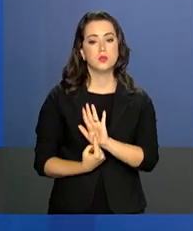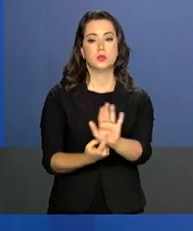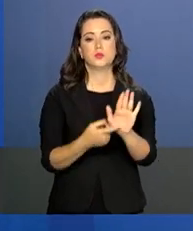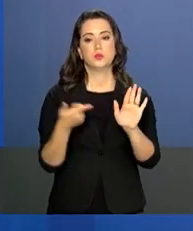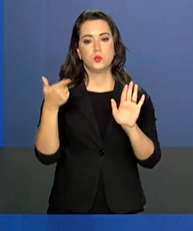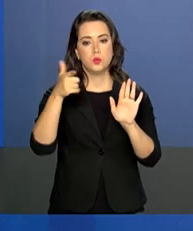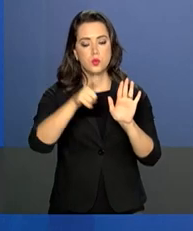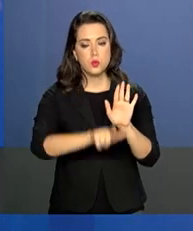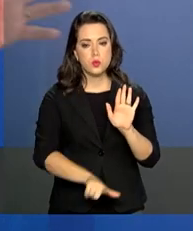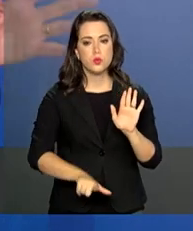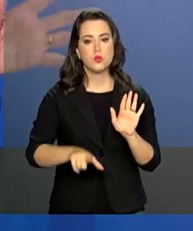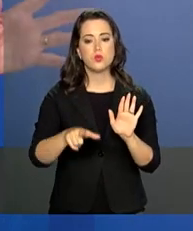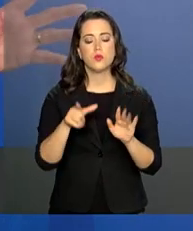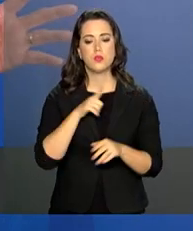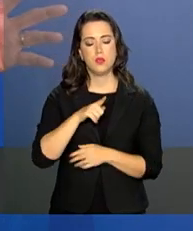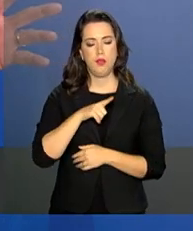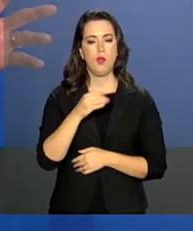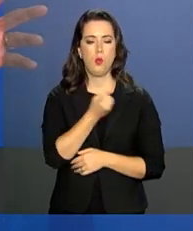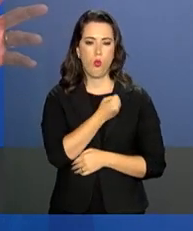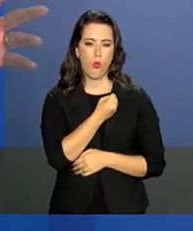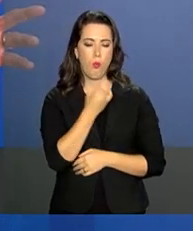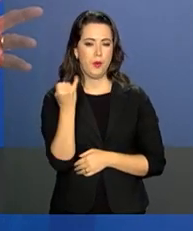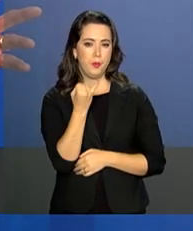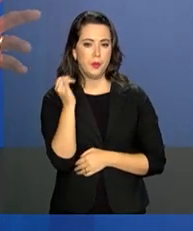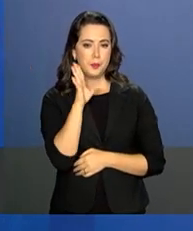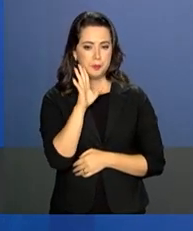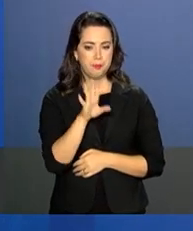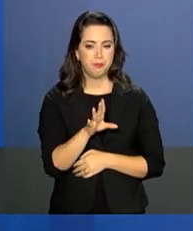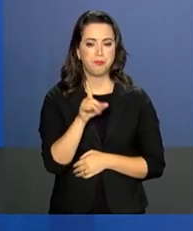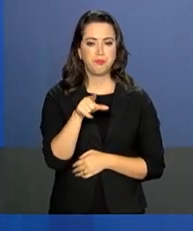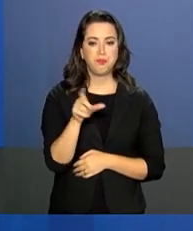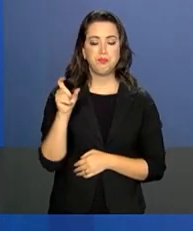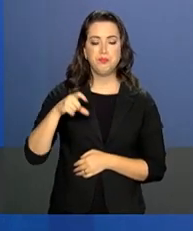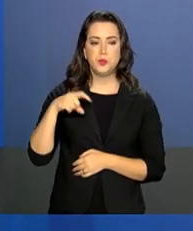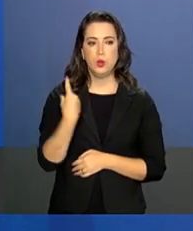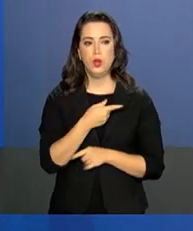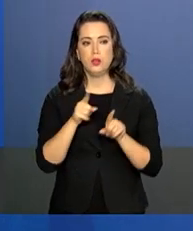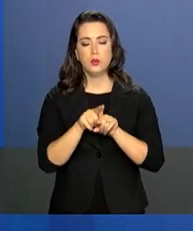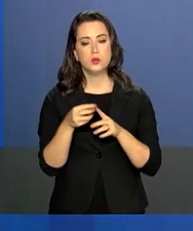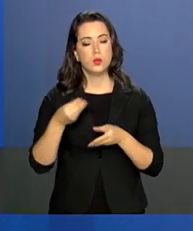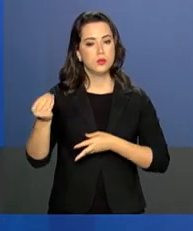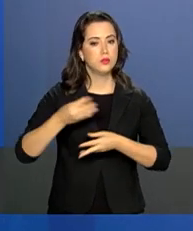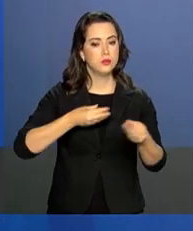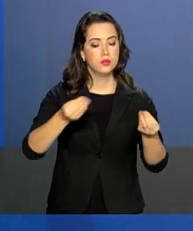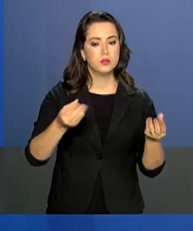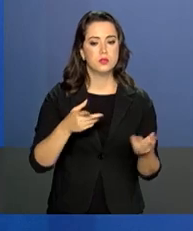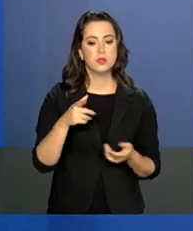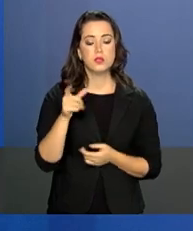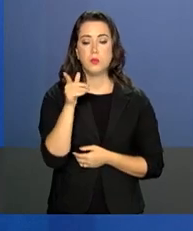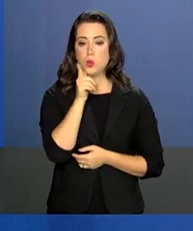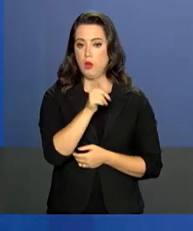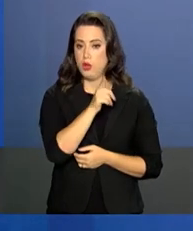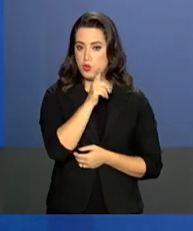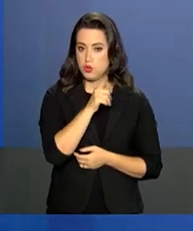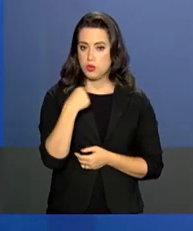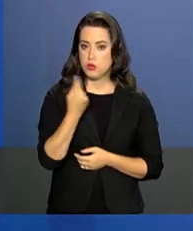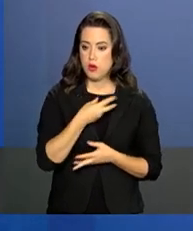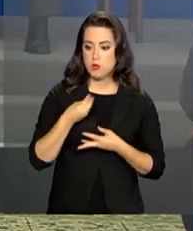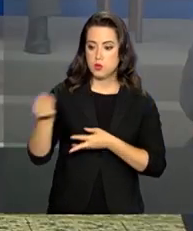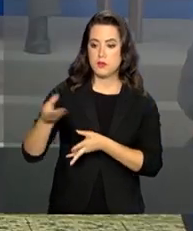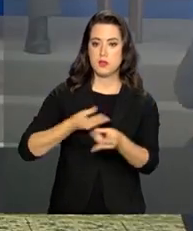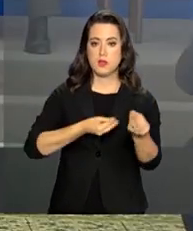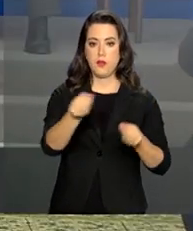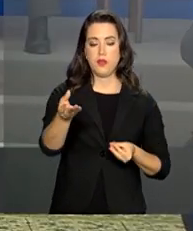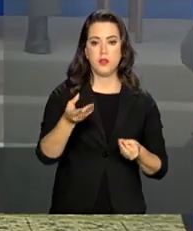mais uma vez até eu tenho um dado curioso é que é com o cartão que nós distribuímos não é da merenda nós podemos servir